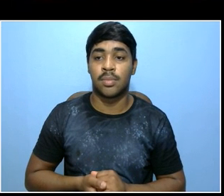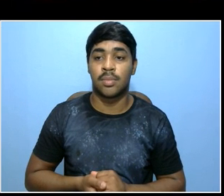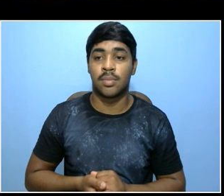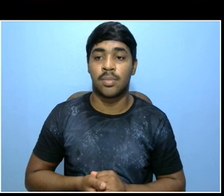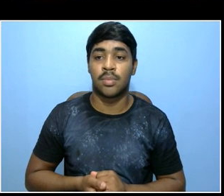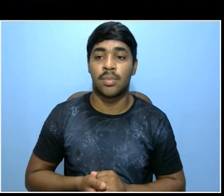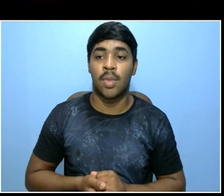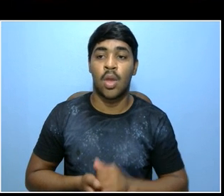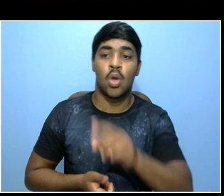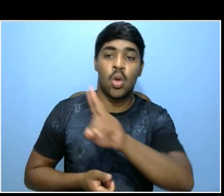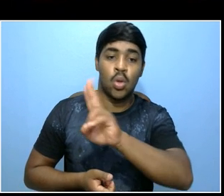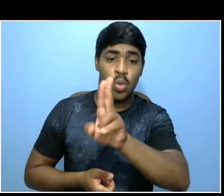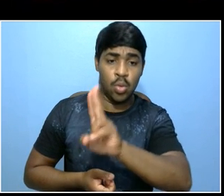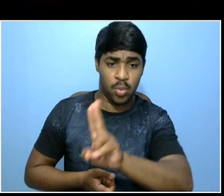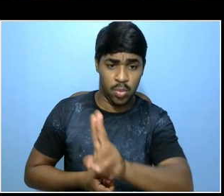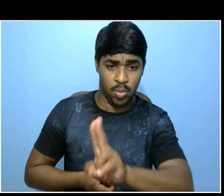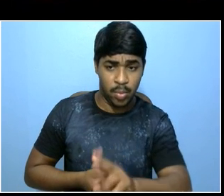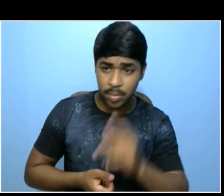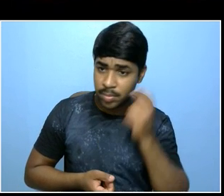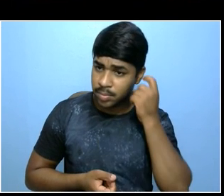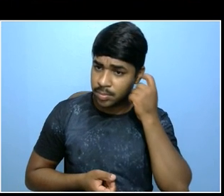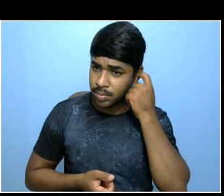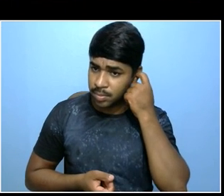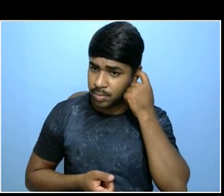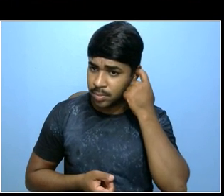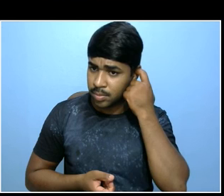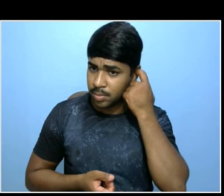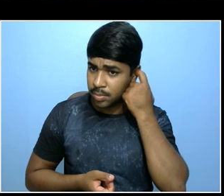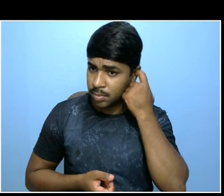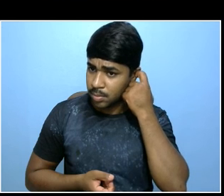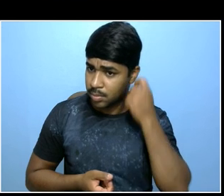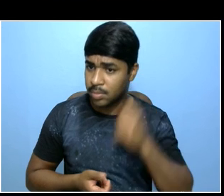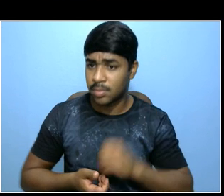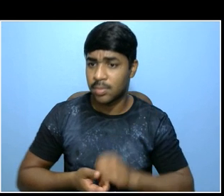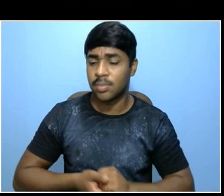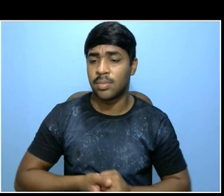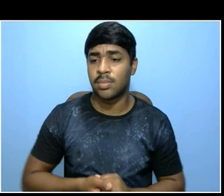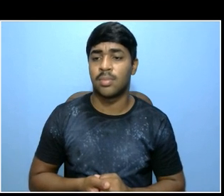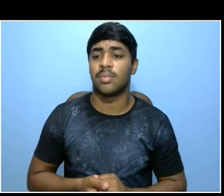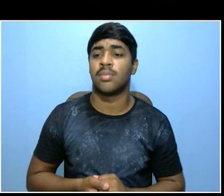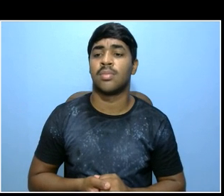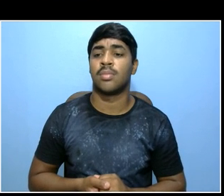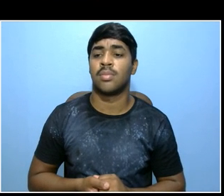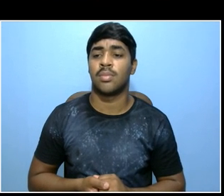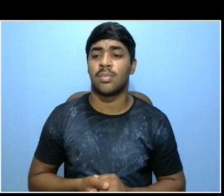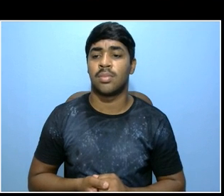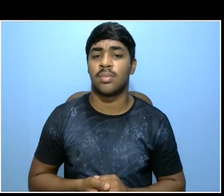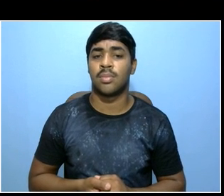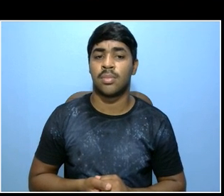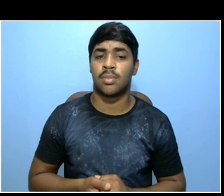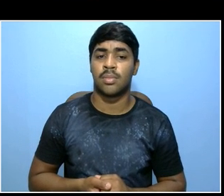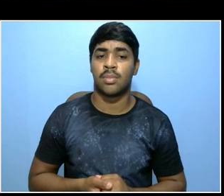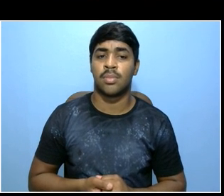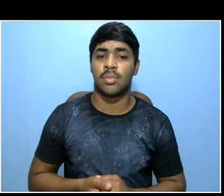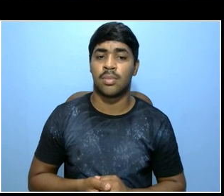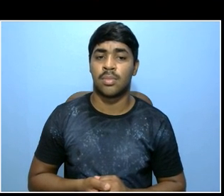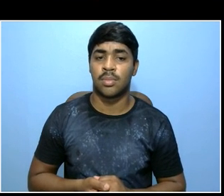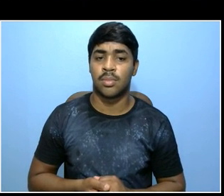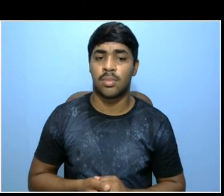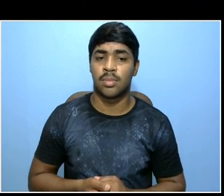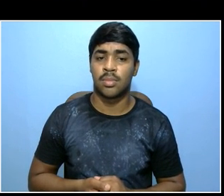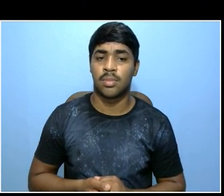ele é formado por 2 ovários, 2 tubas uterinas, pelo útero, vagina, pelo ímen, né, que é uma película quando a